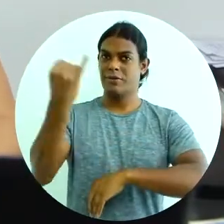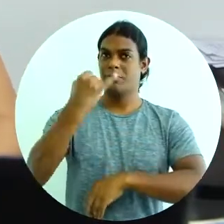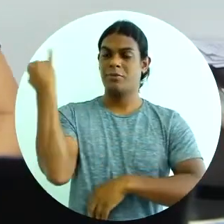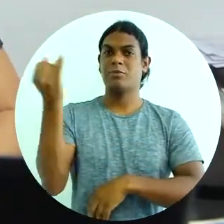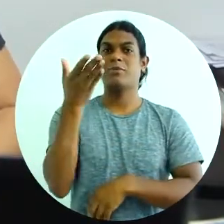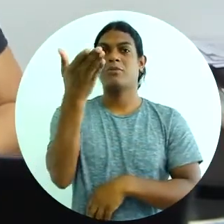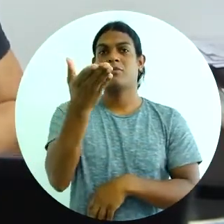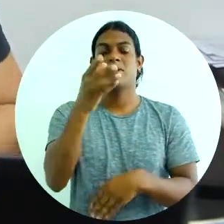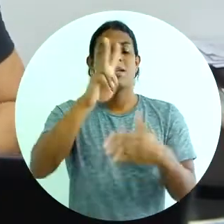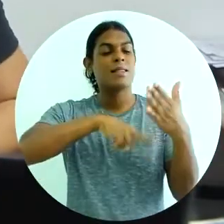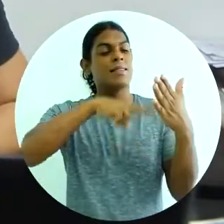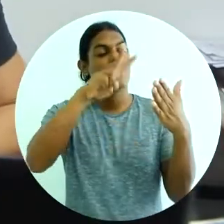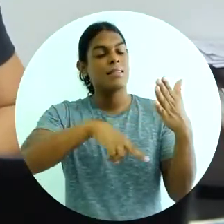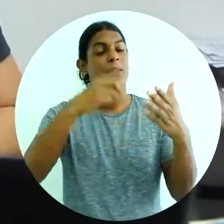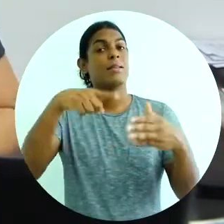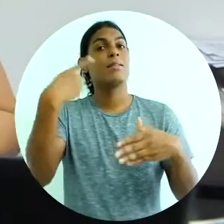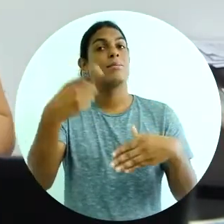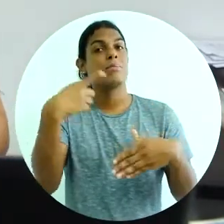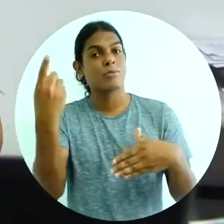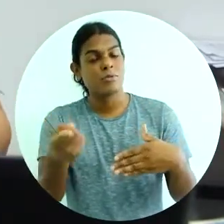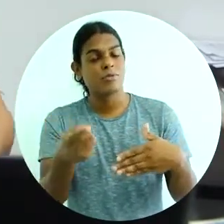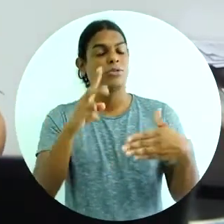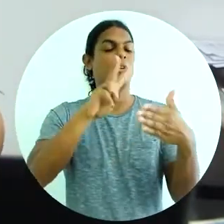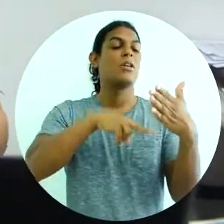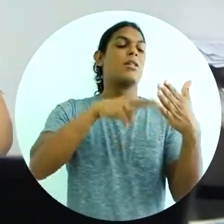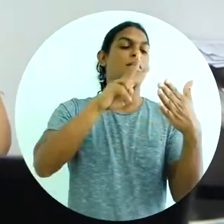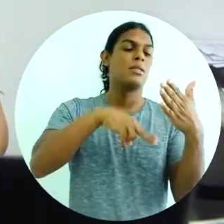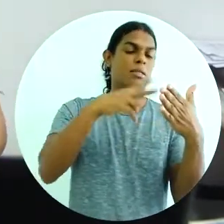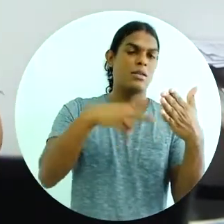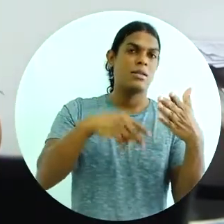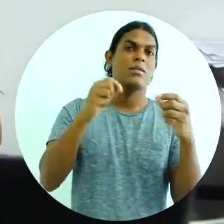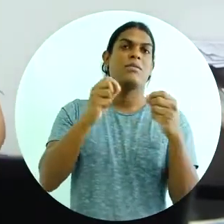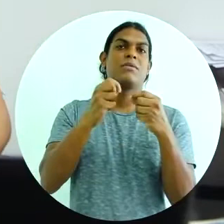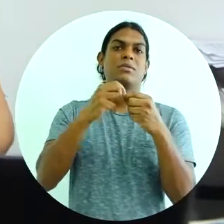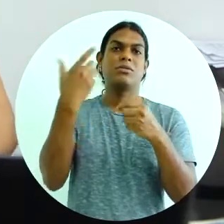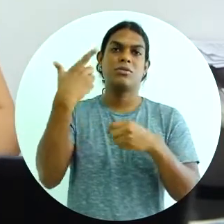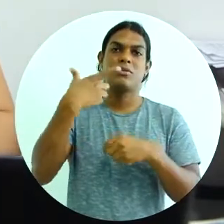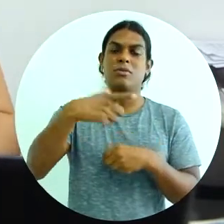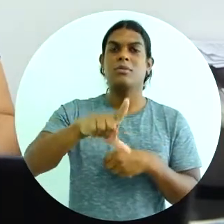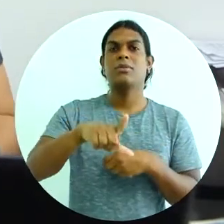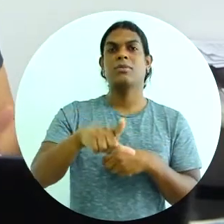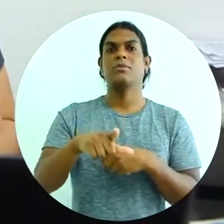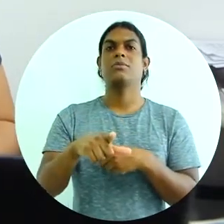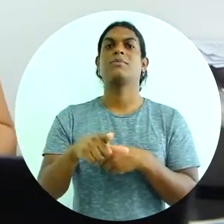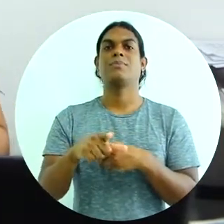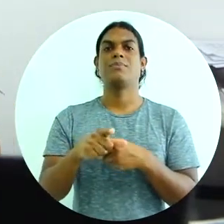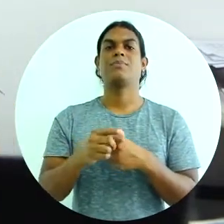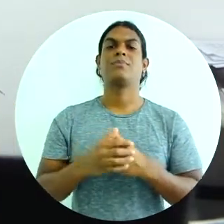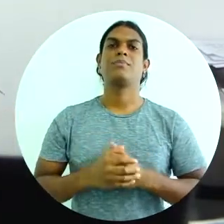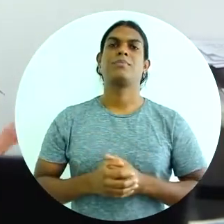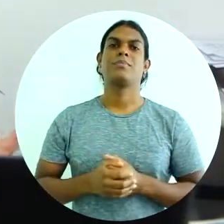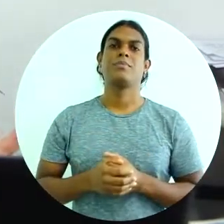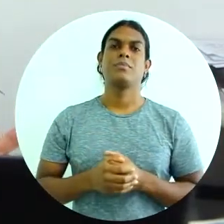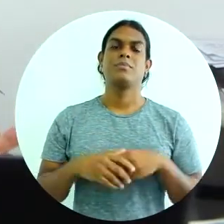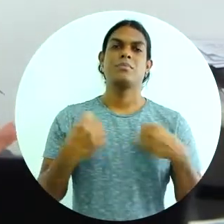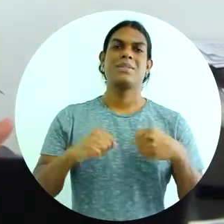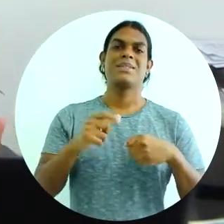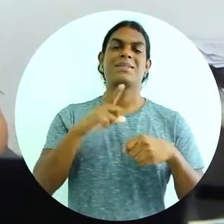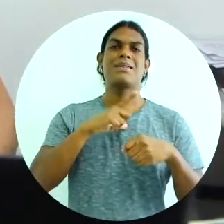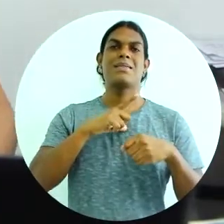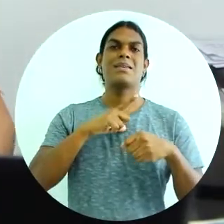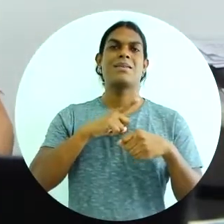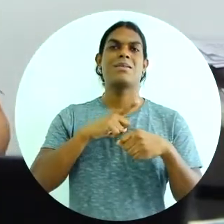seu texto em outro momento, para que perceber que o que você escreveu realmente produz sentido, né? Ele tem